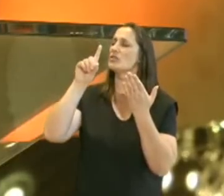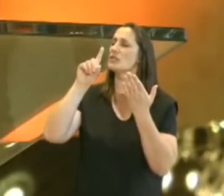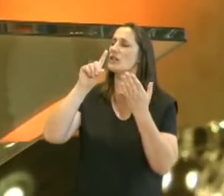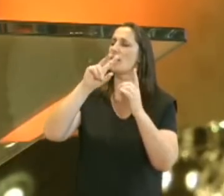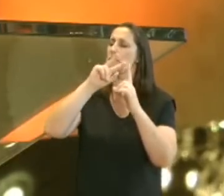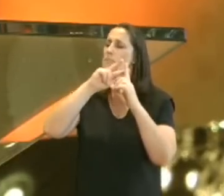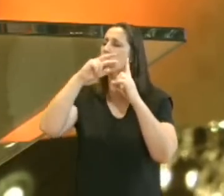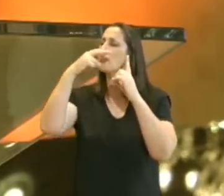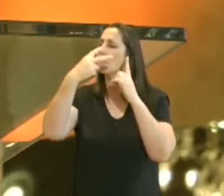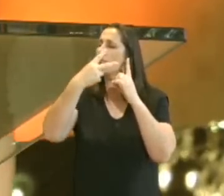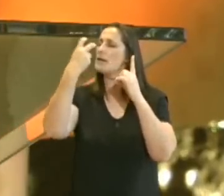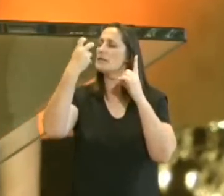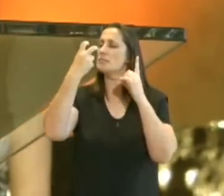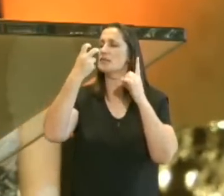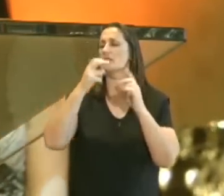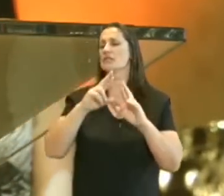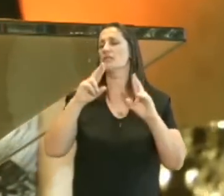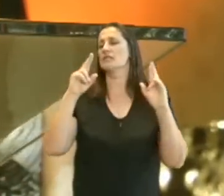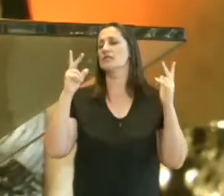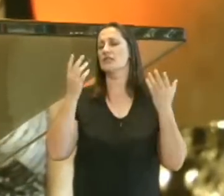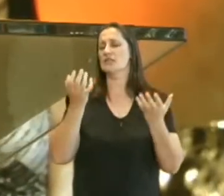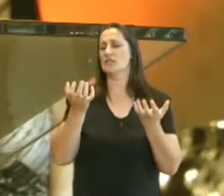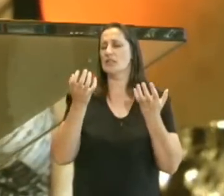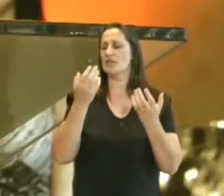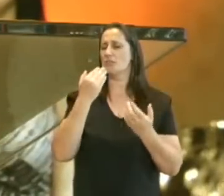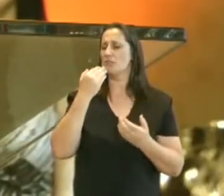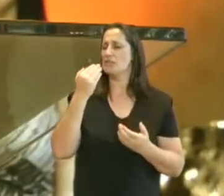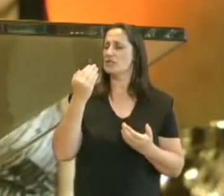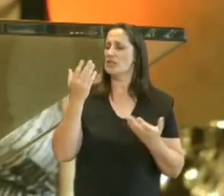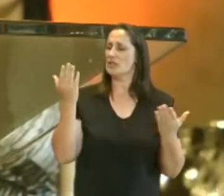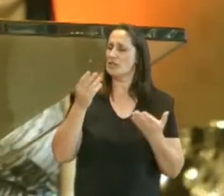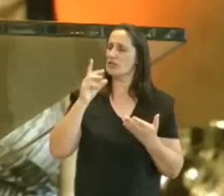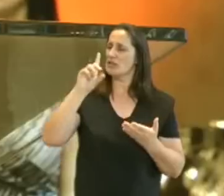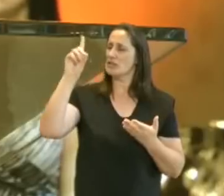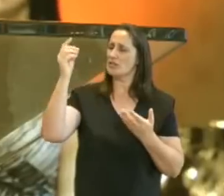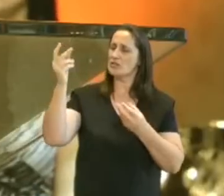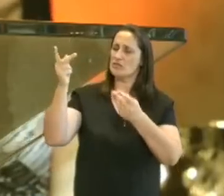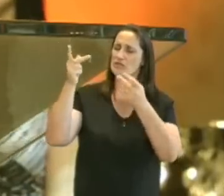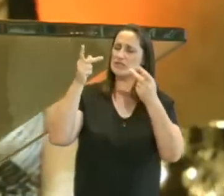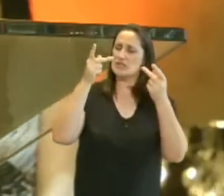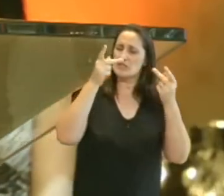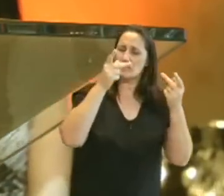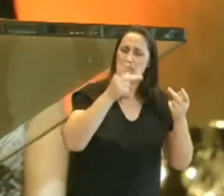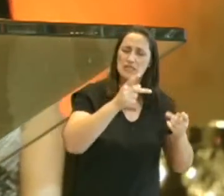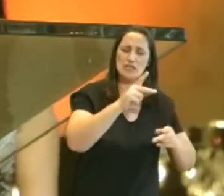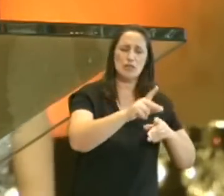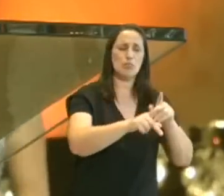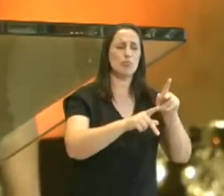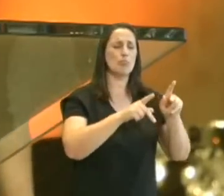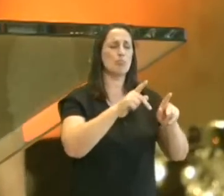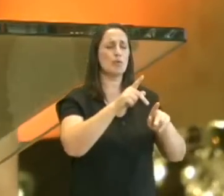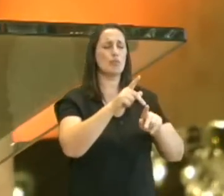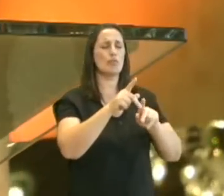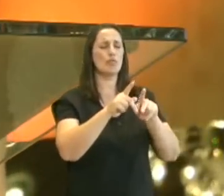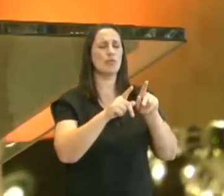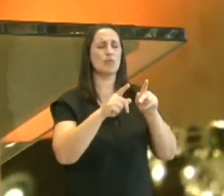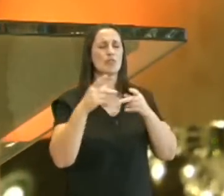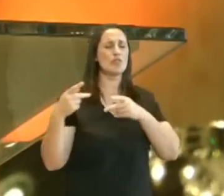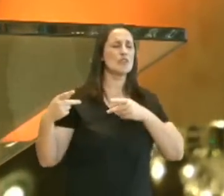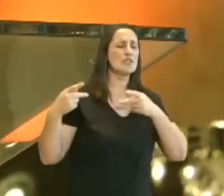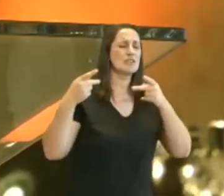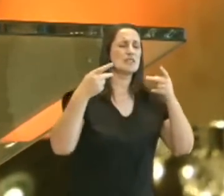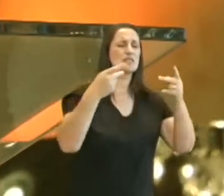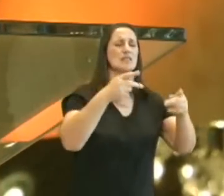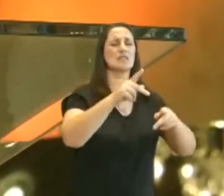diferente. E eu quero te pedir agora: visita o Teu povo, visita o Teu povo, visita o